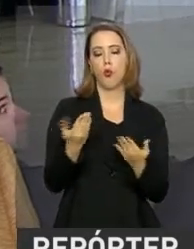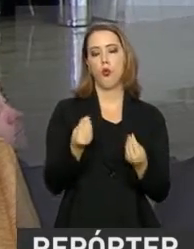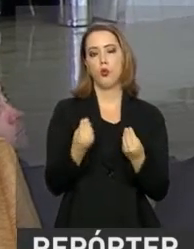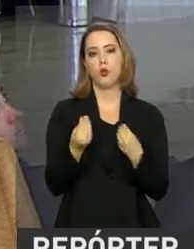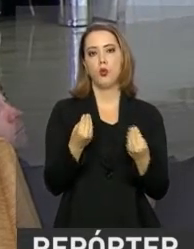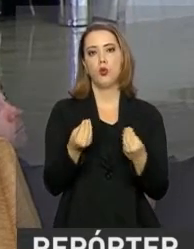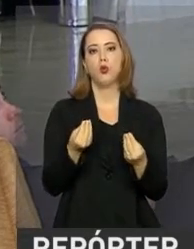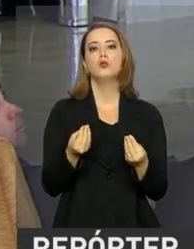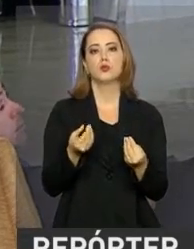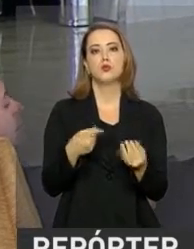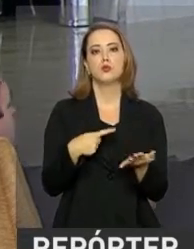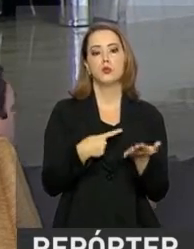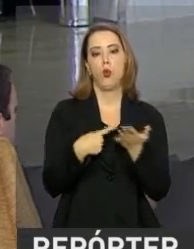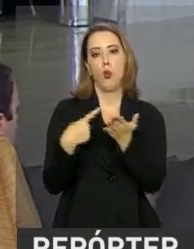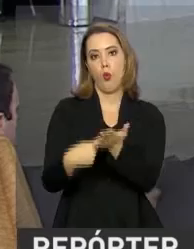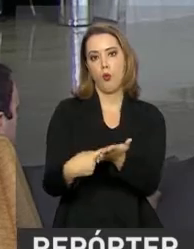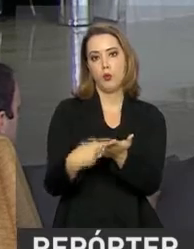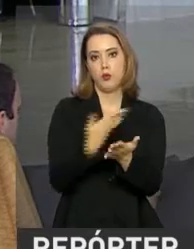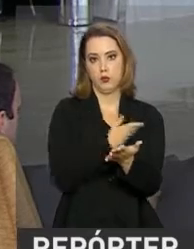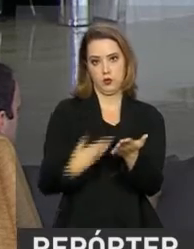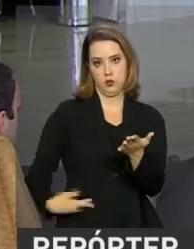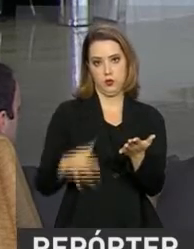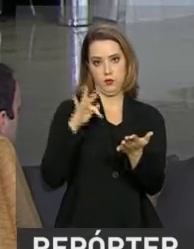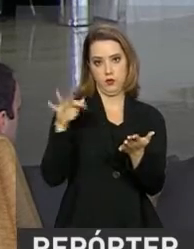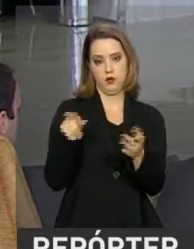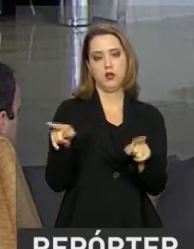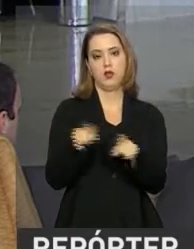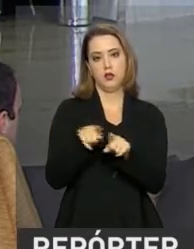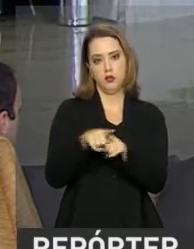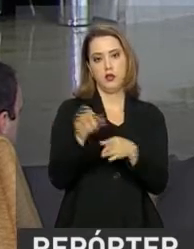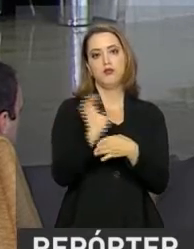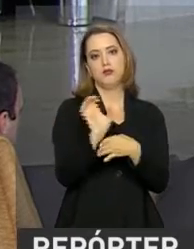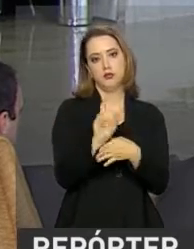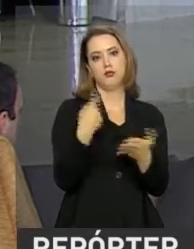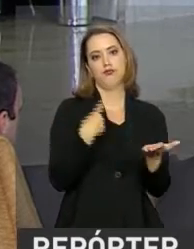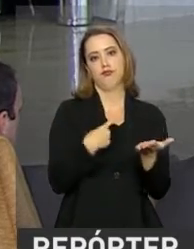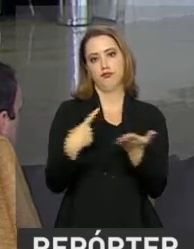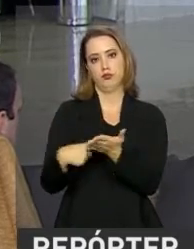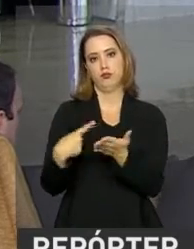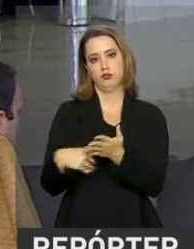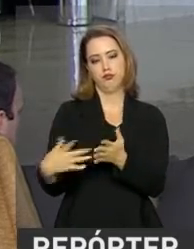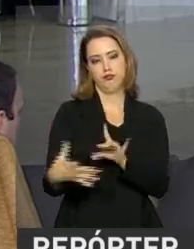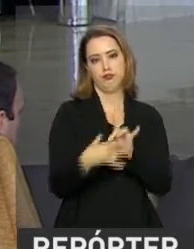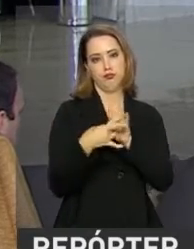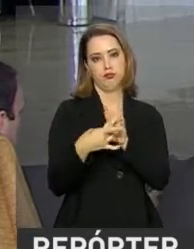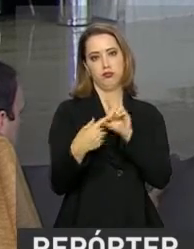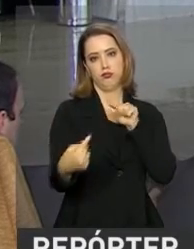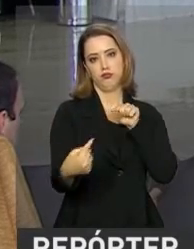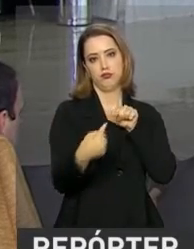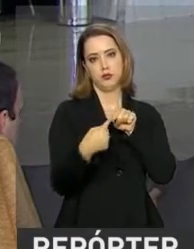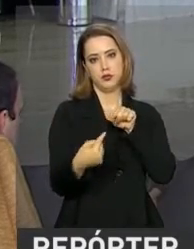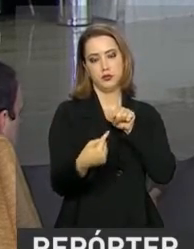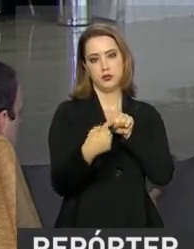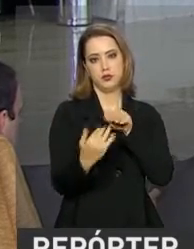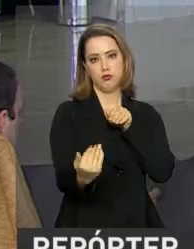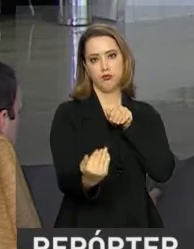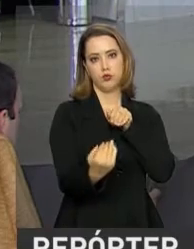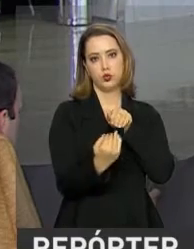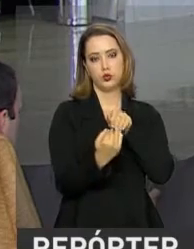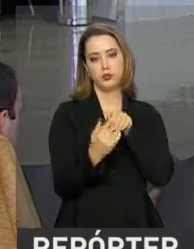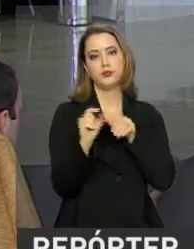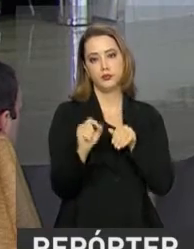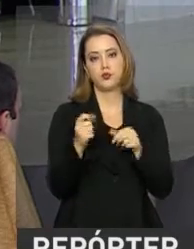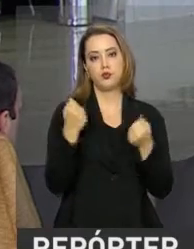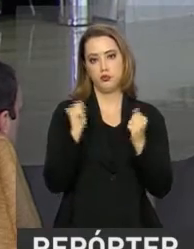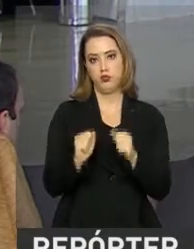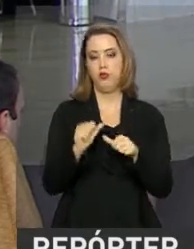atenda tanto aos interesses do governo federal quanto aos interesses dos governadores ou seja essa proposta prévia pode ser mudada